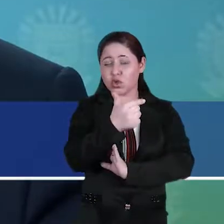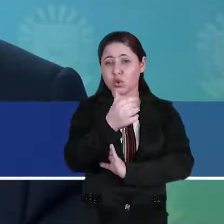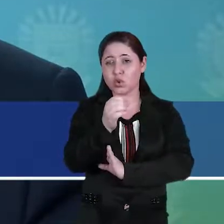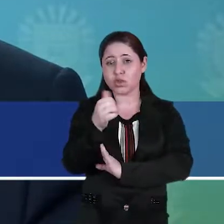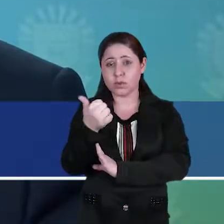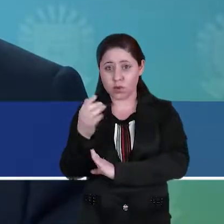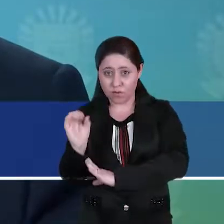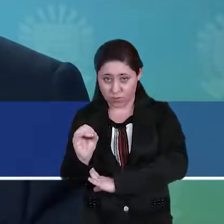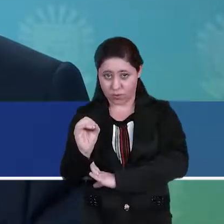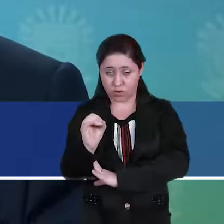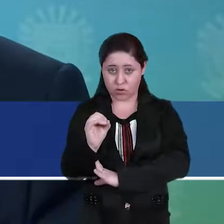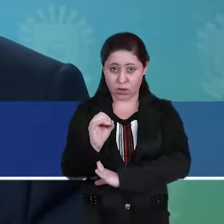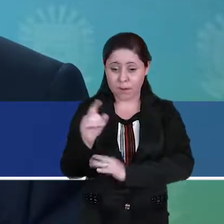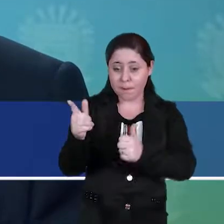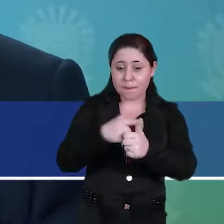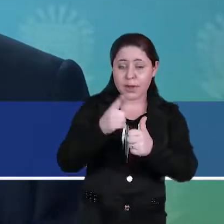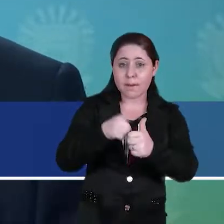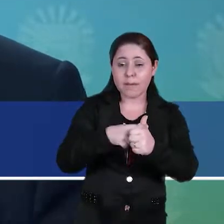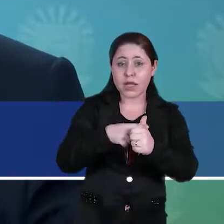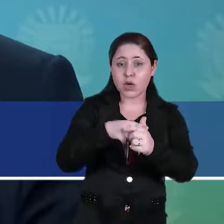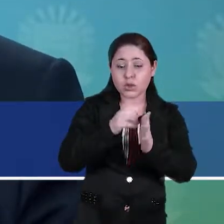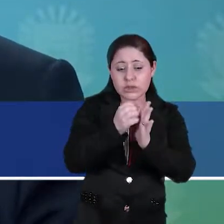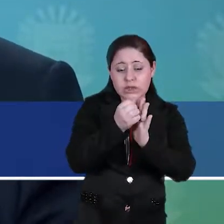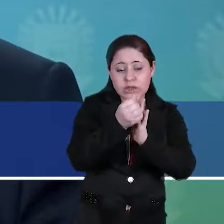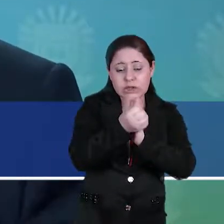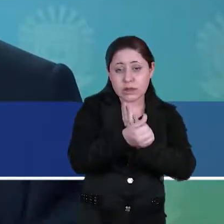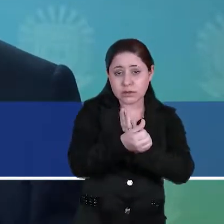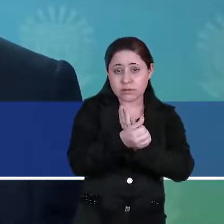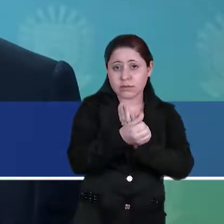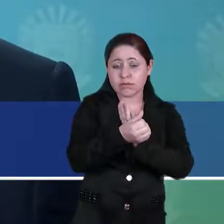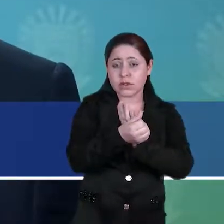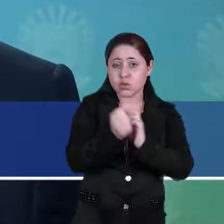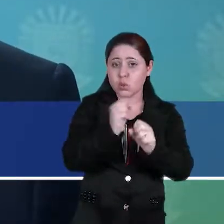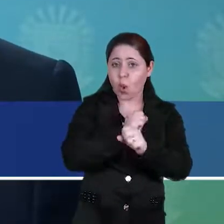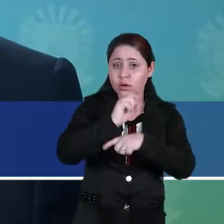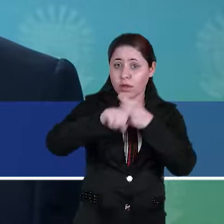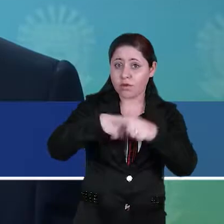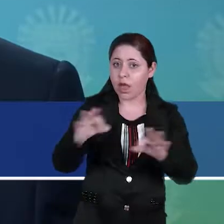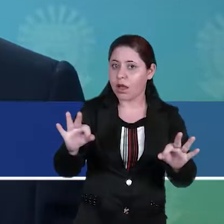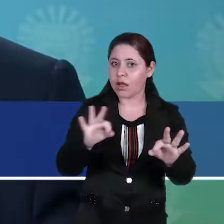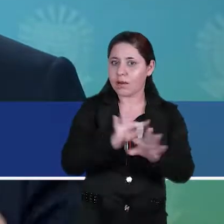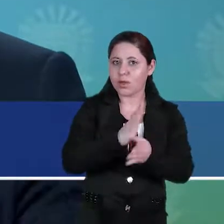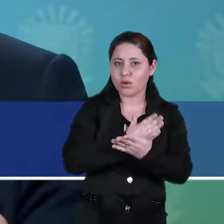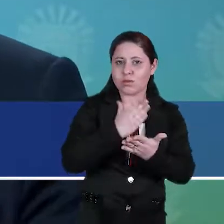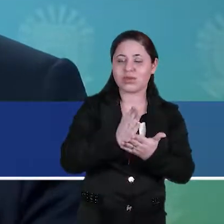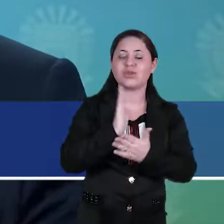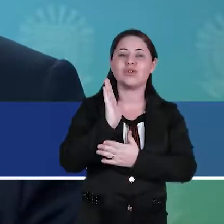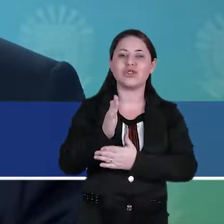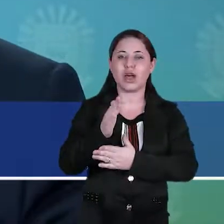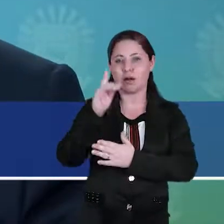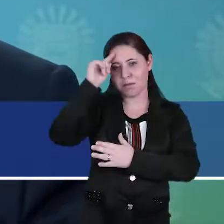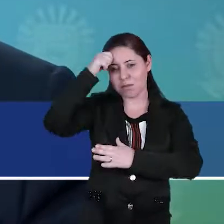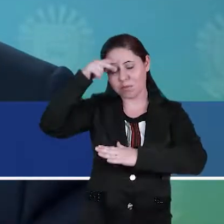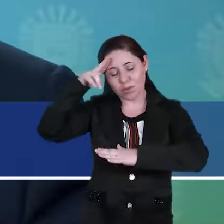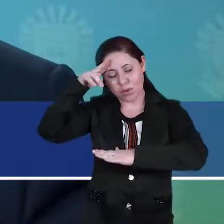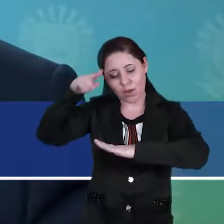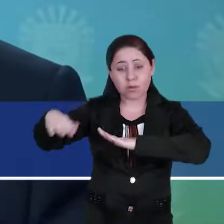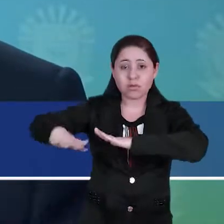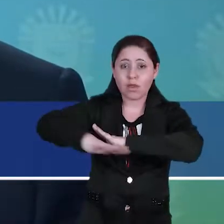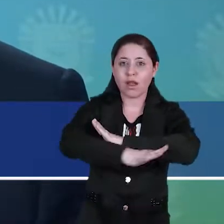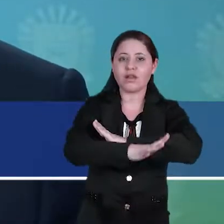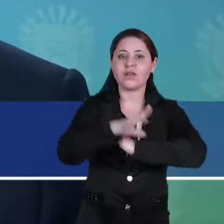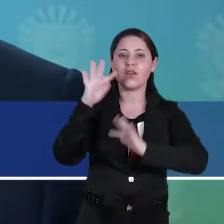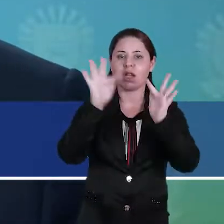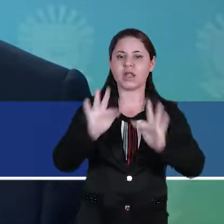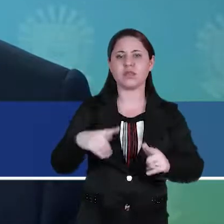de 2020. Então, no primeiro semestre do ano que vem, conclui-se. E já iniciou essa pavimentação, o que